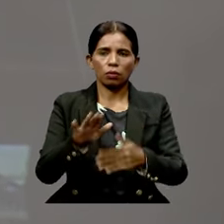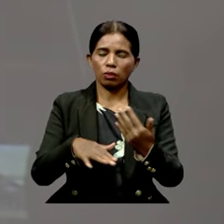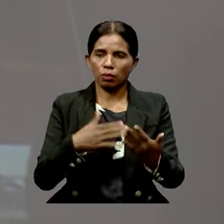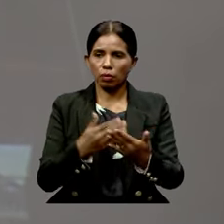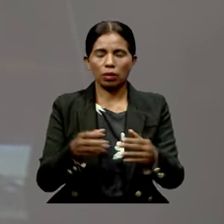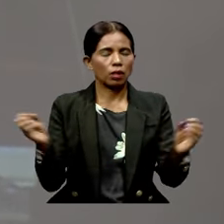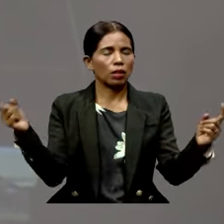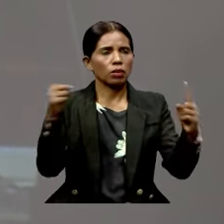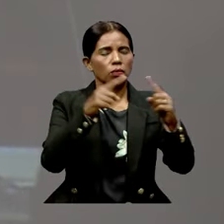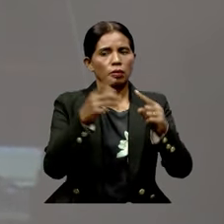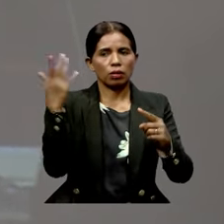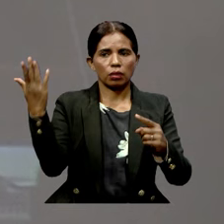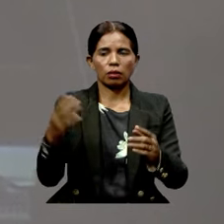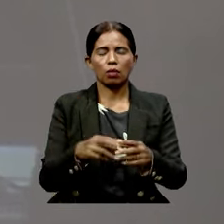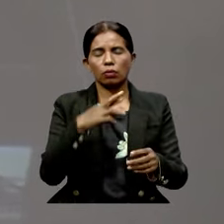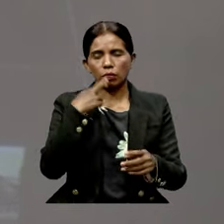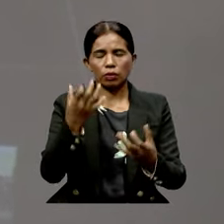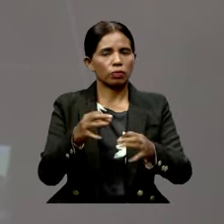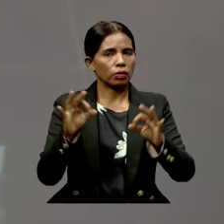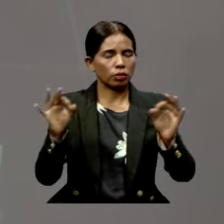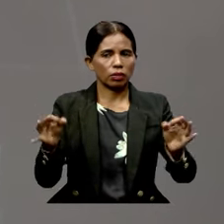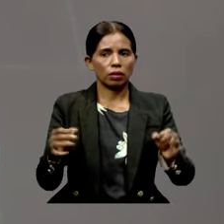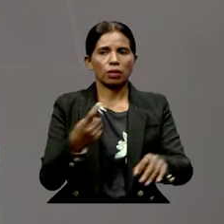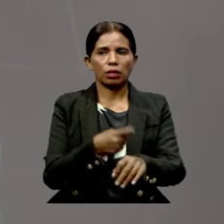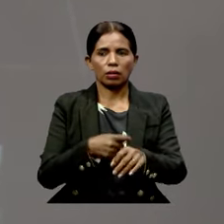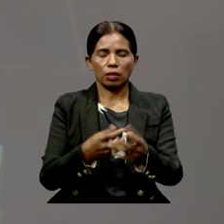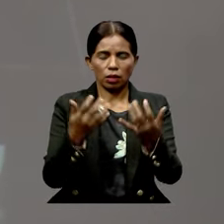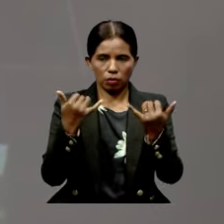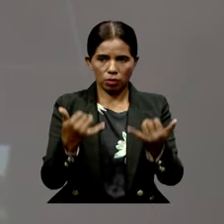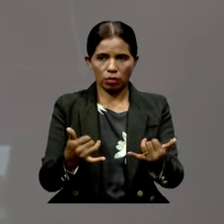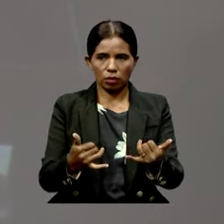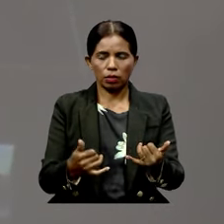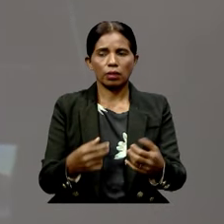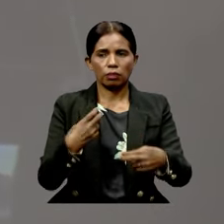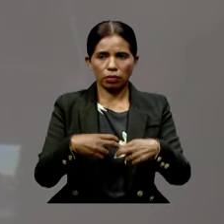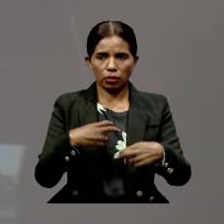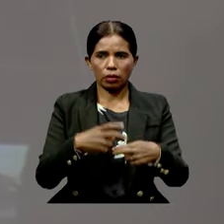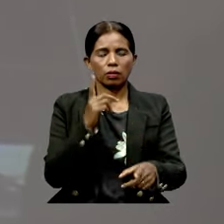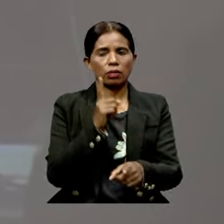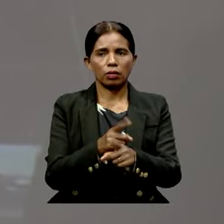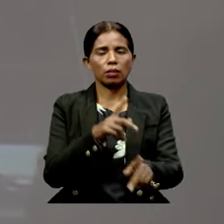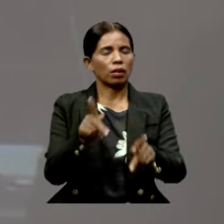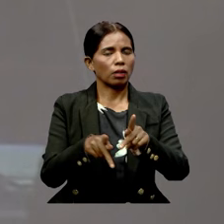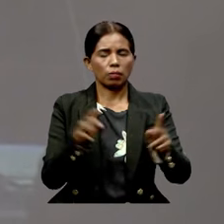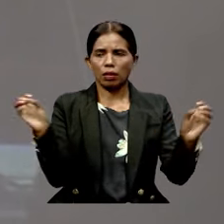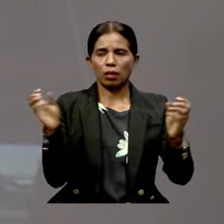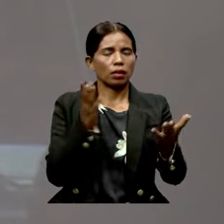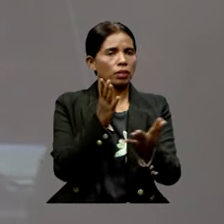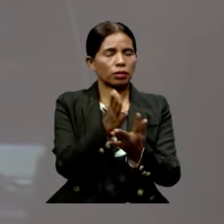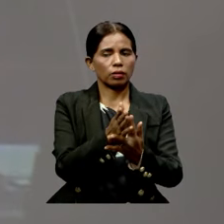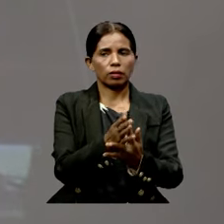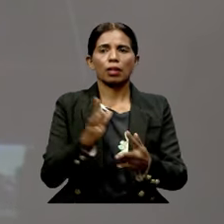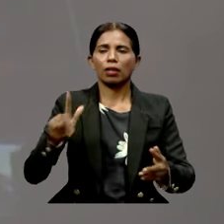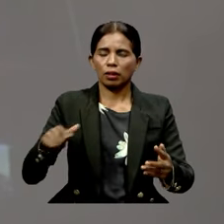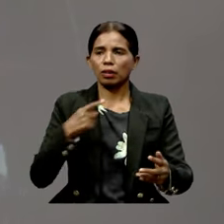Lá to é nevaida. Lá só tona, mas situação né, mas acontece né grave do né. Nebe povo lá se suída, nebe orcida